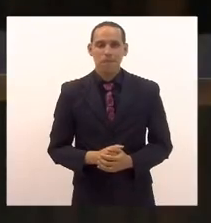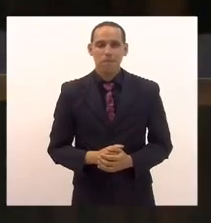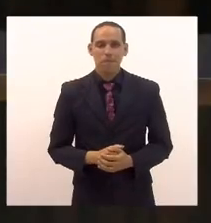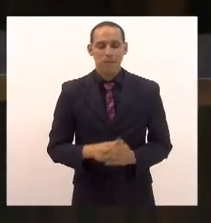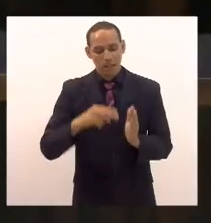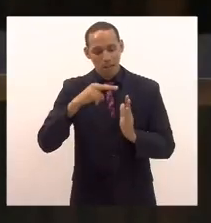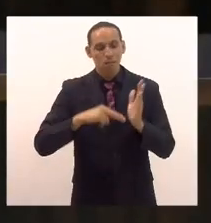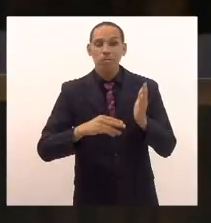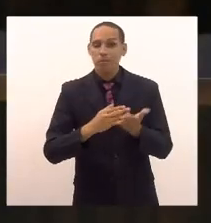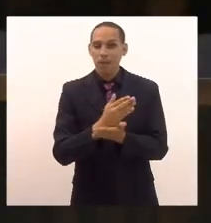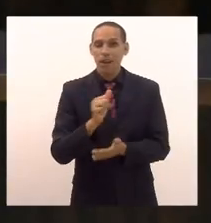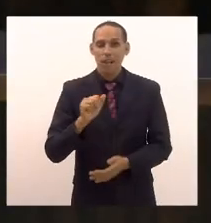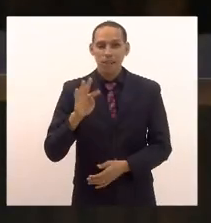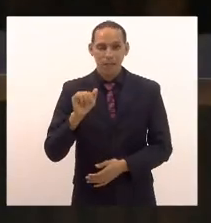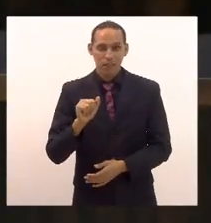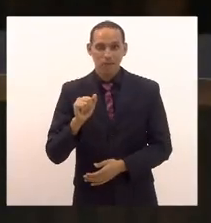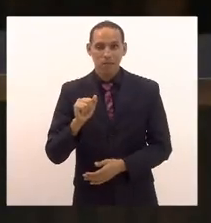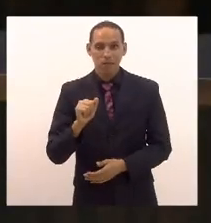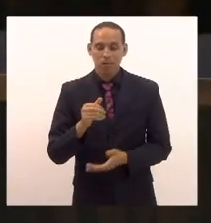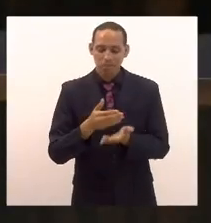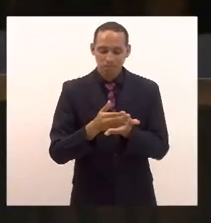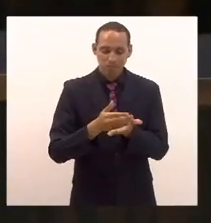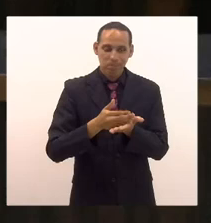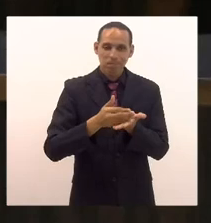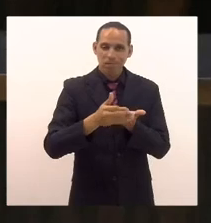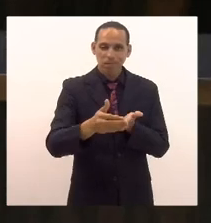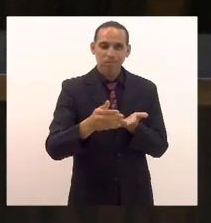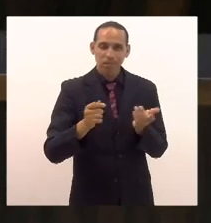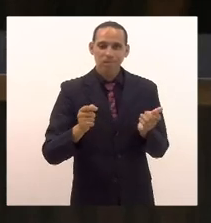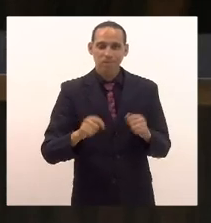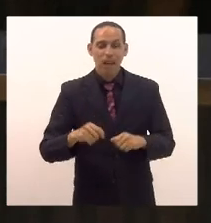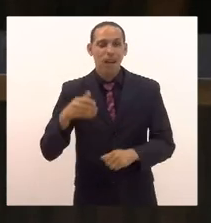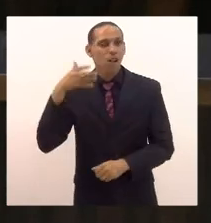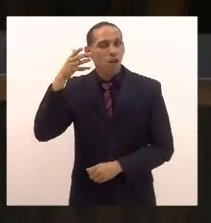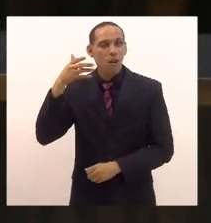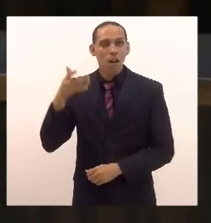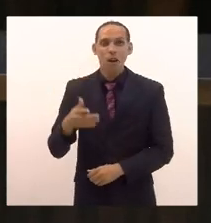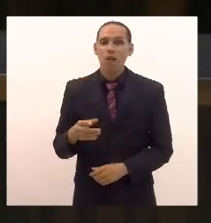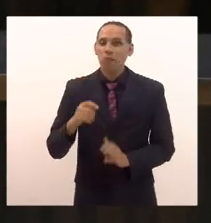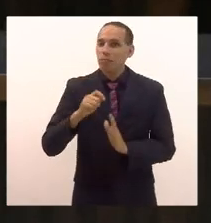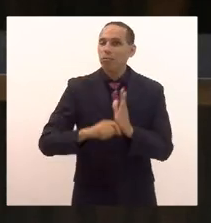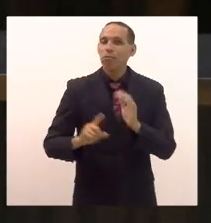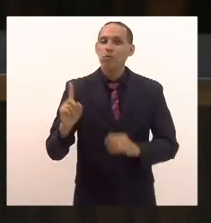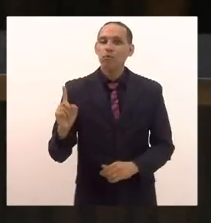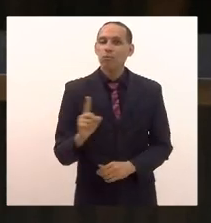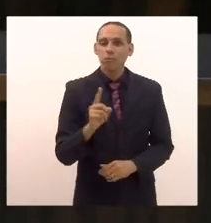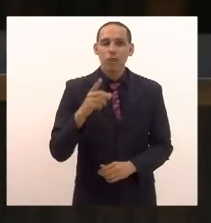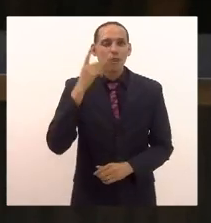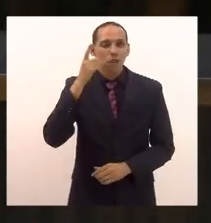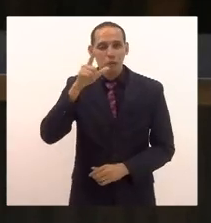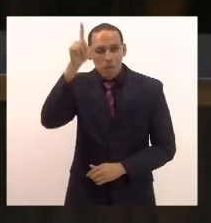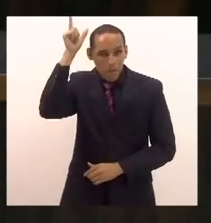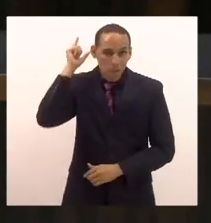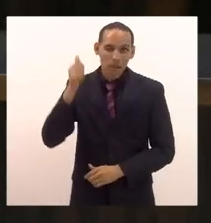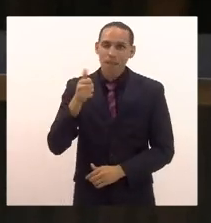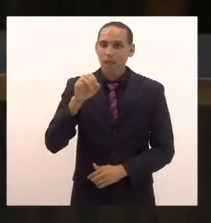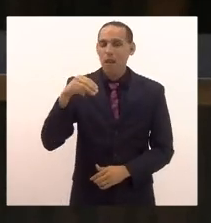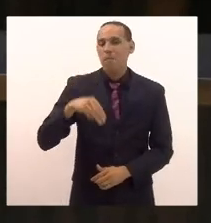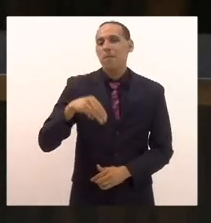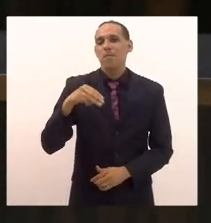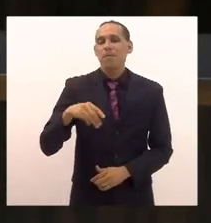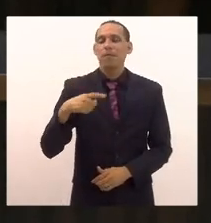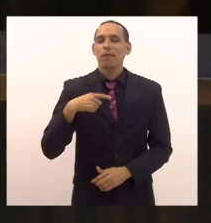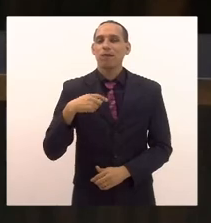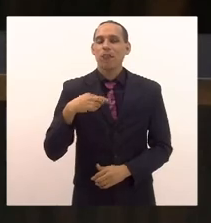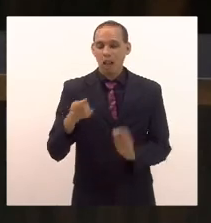o líder aprovada a ata passa seu expediente Inicial primeiro orador inscrito ao Nobre Deputado Luiz Paulo ascendência dispõe de